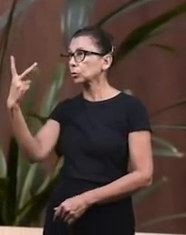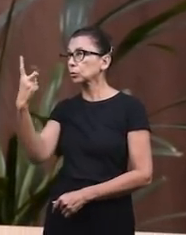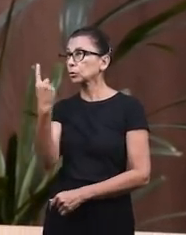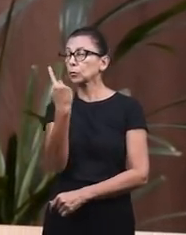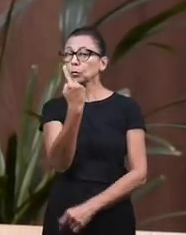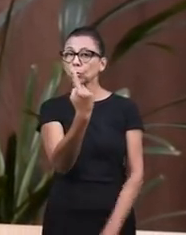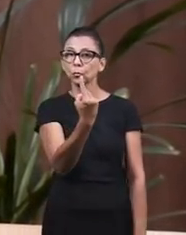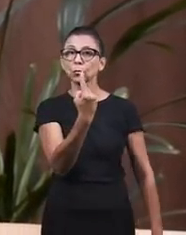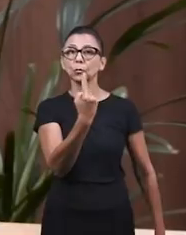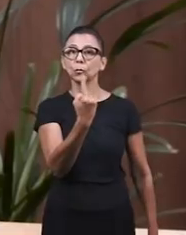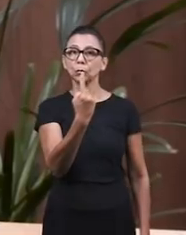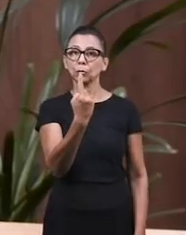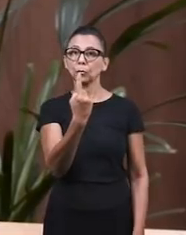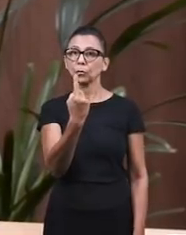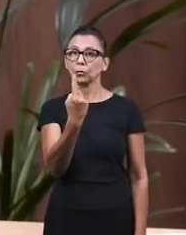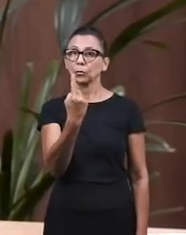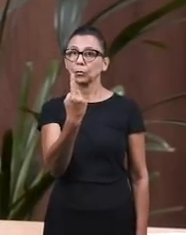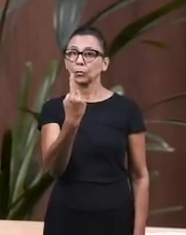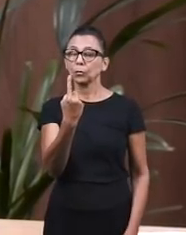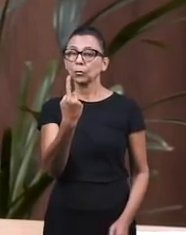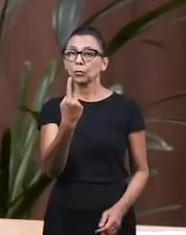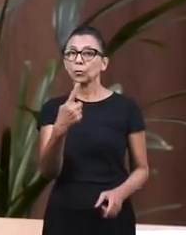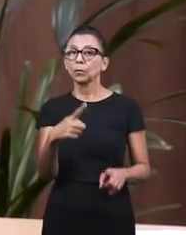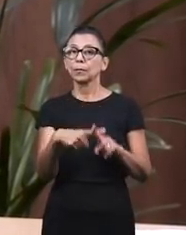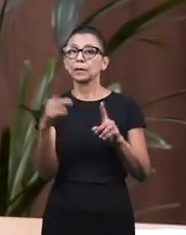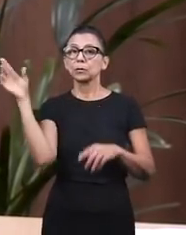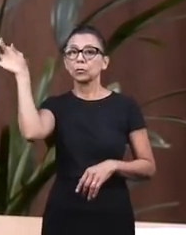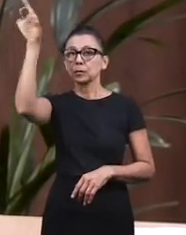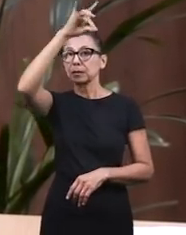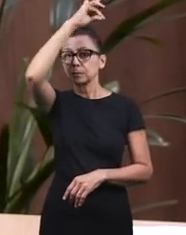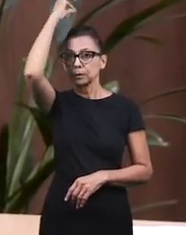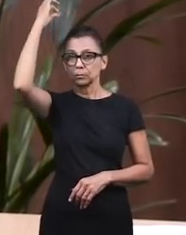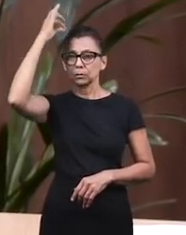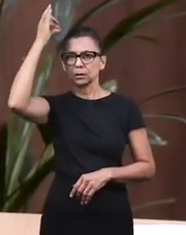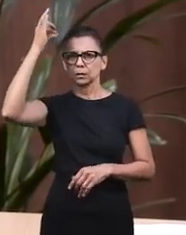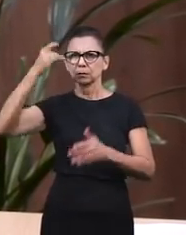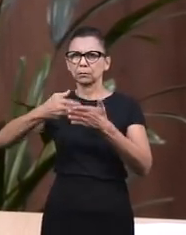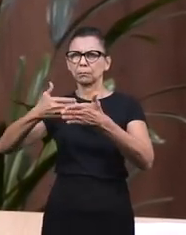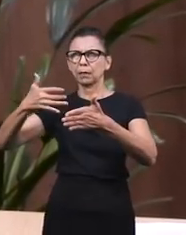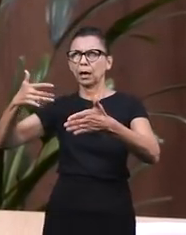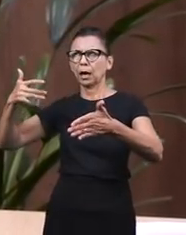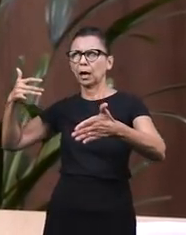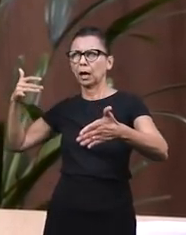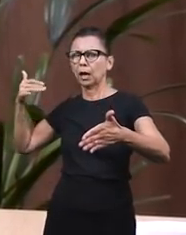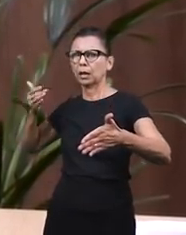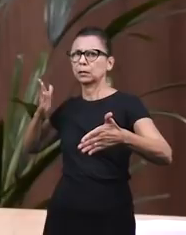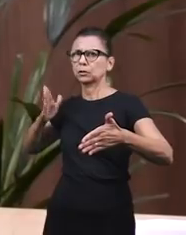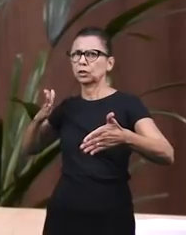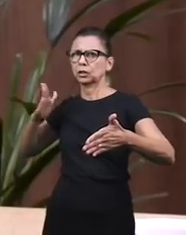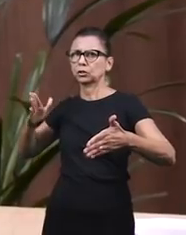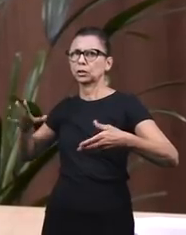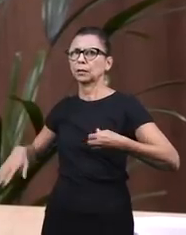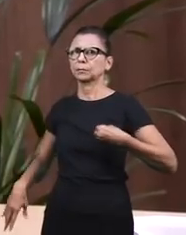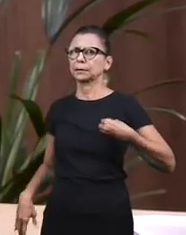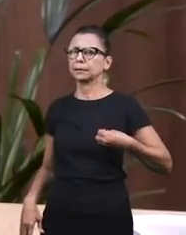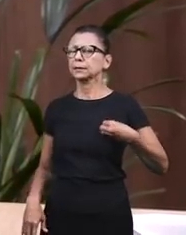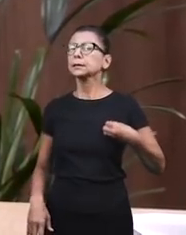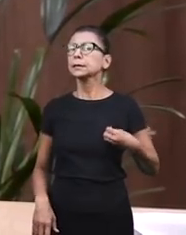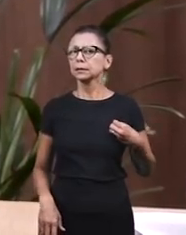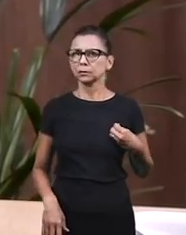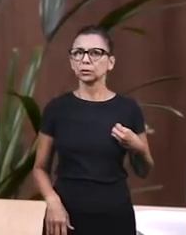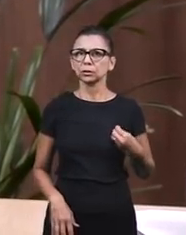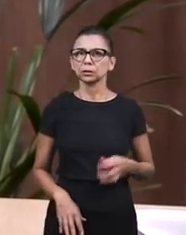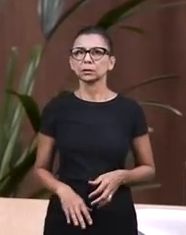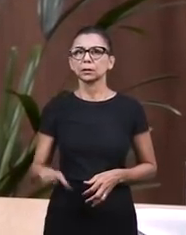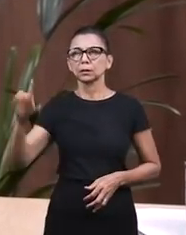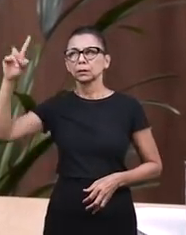é participante de toda a obra da Trindade. Então ele não estava de fora. Então o Pai enviou o Filho,